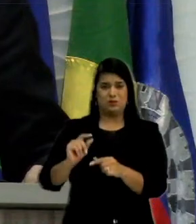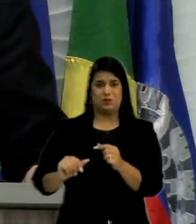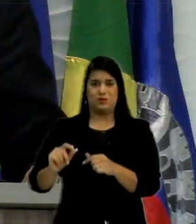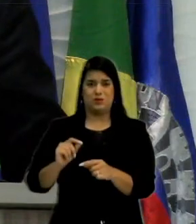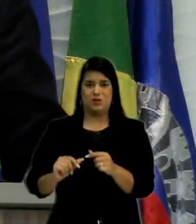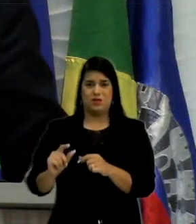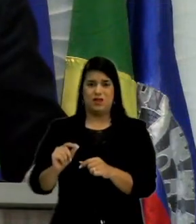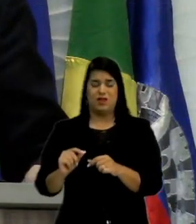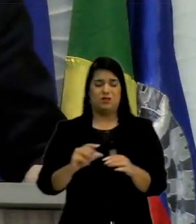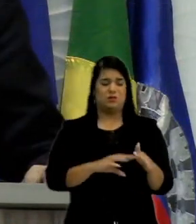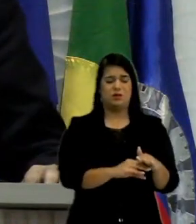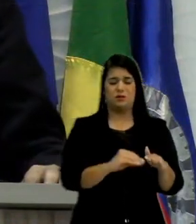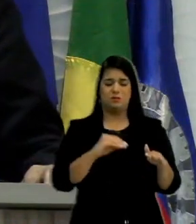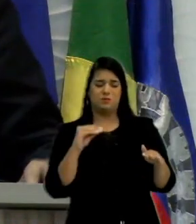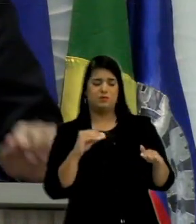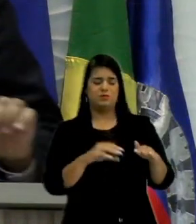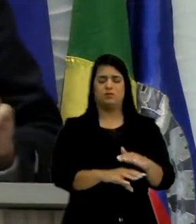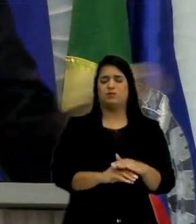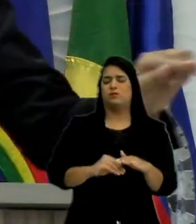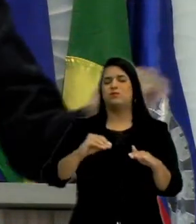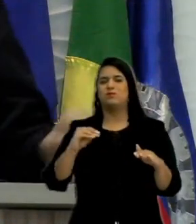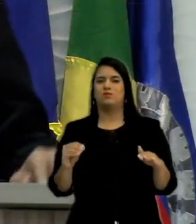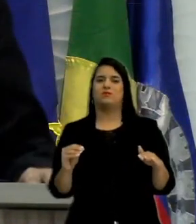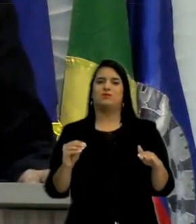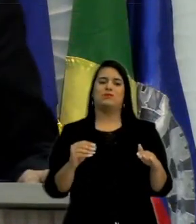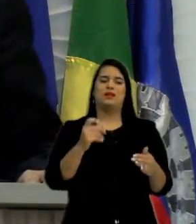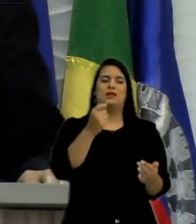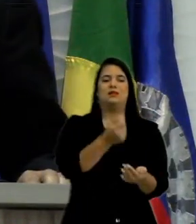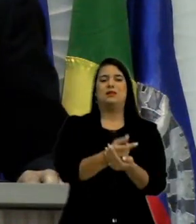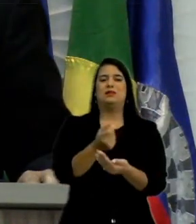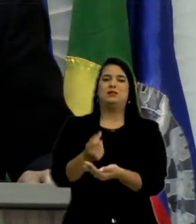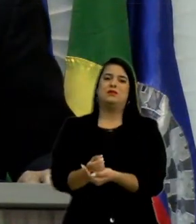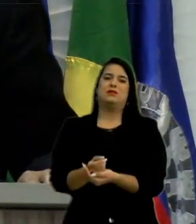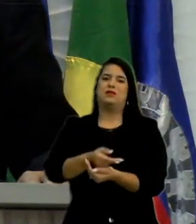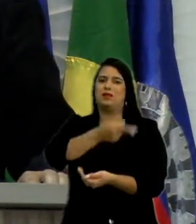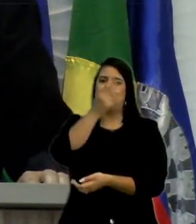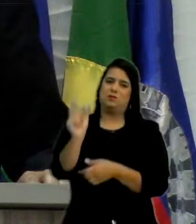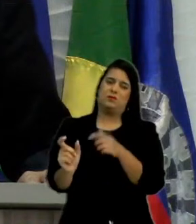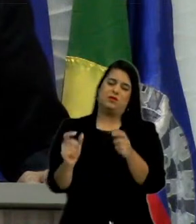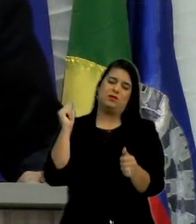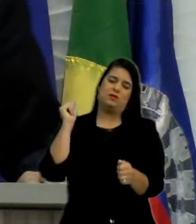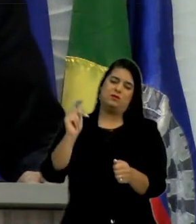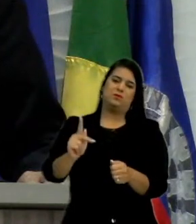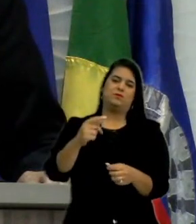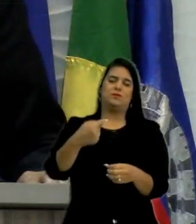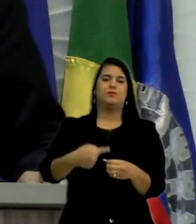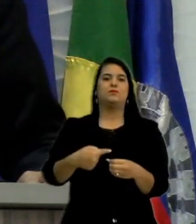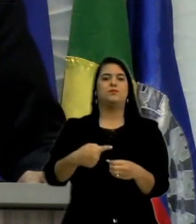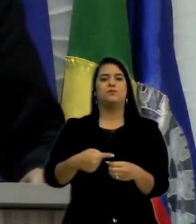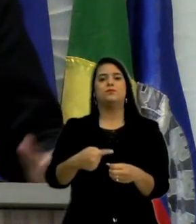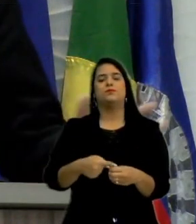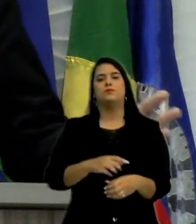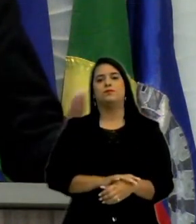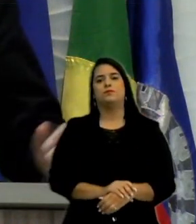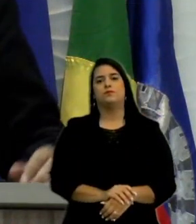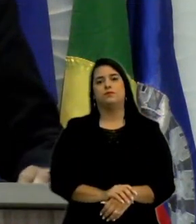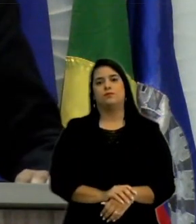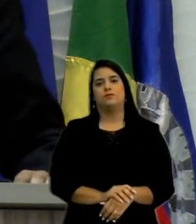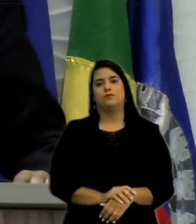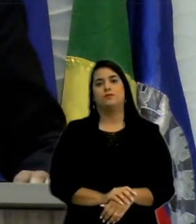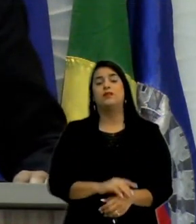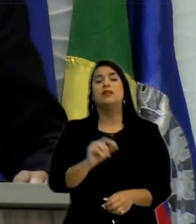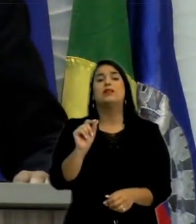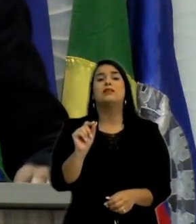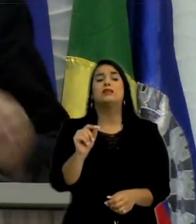sendo retirado dos efetivos está indo para pagar os aposentados do nosso município. E quem é que